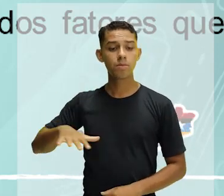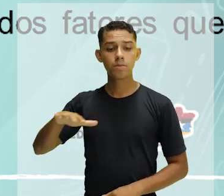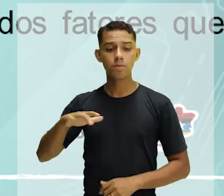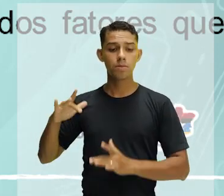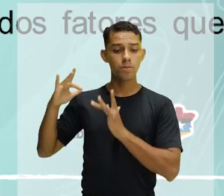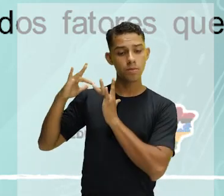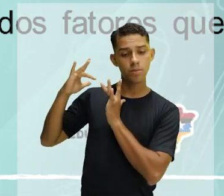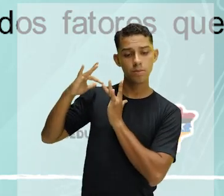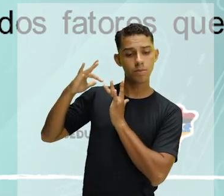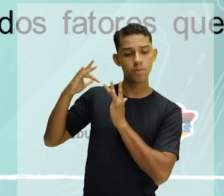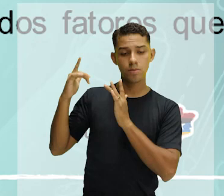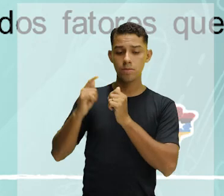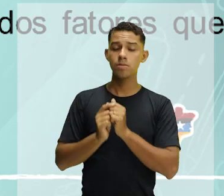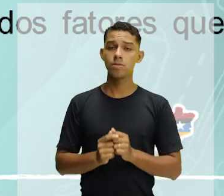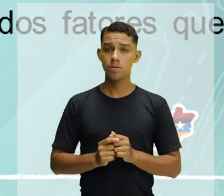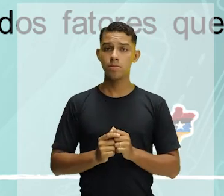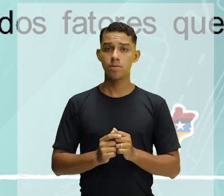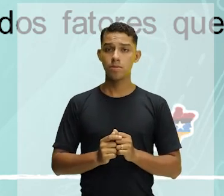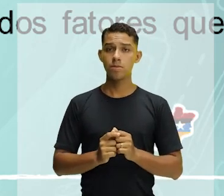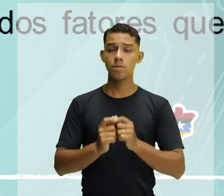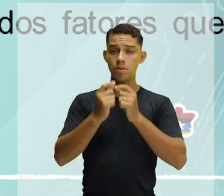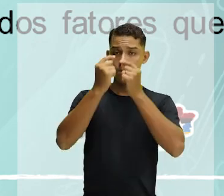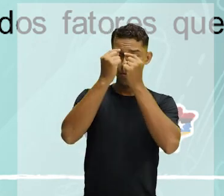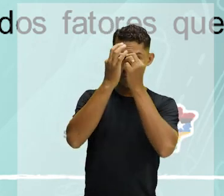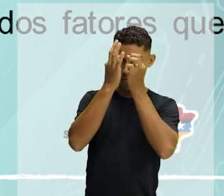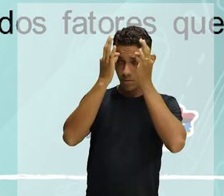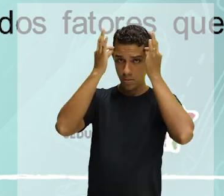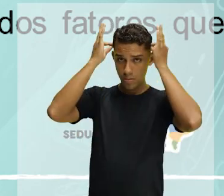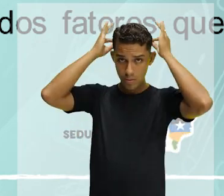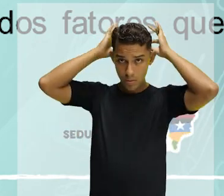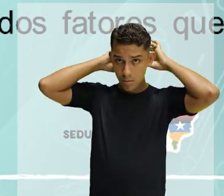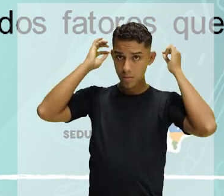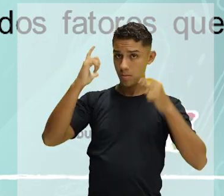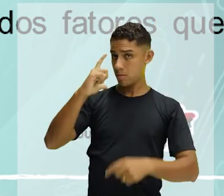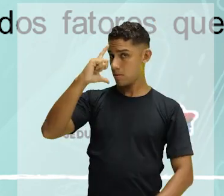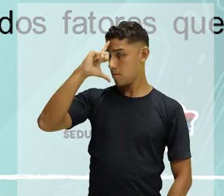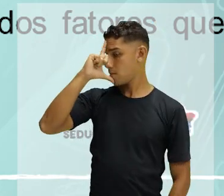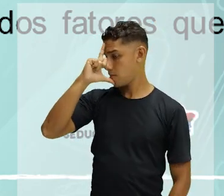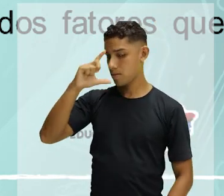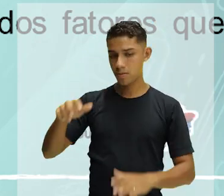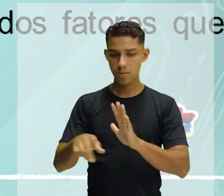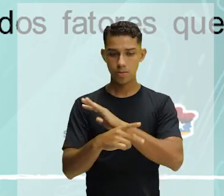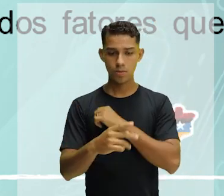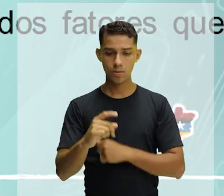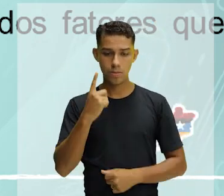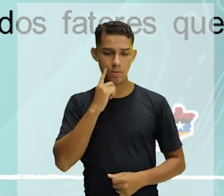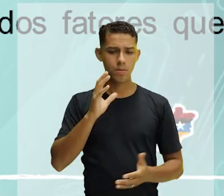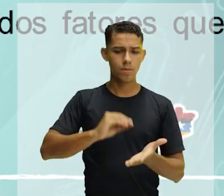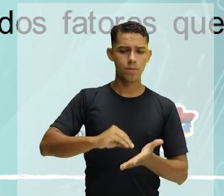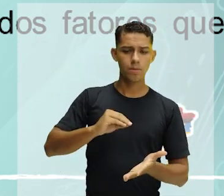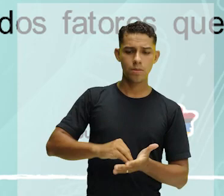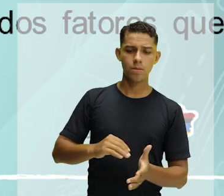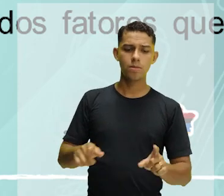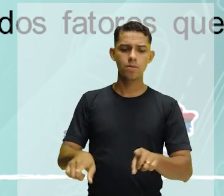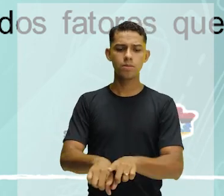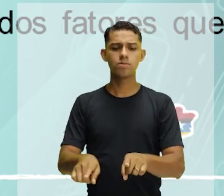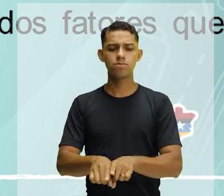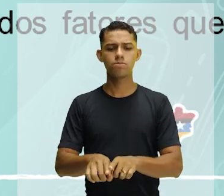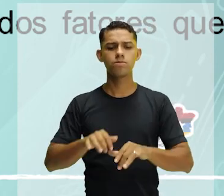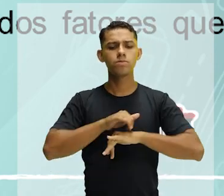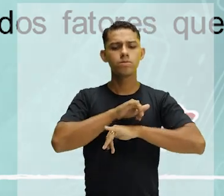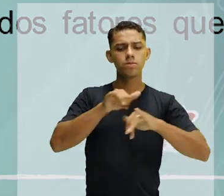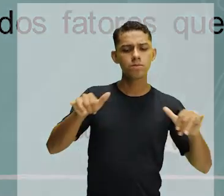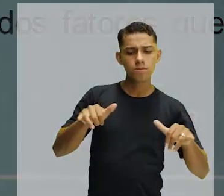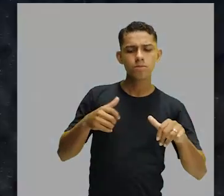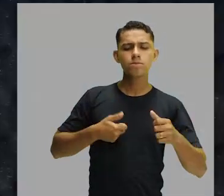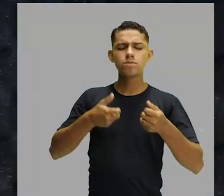E Boccaccio. A falta de informação e o isolamento teriam sido alguns fatores que explicavam a